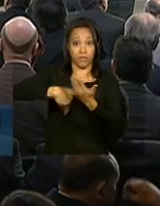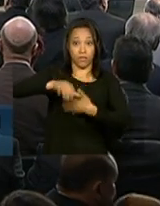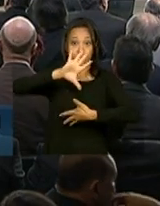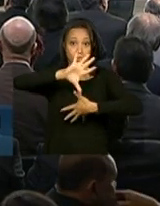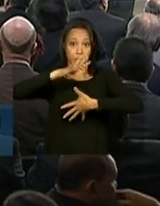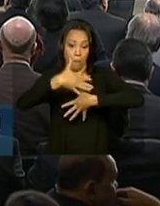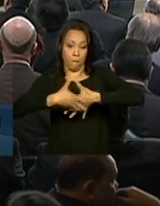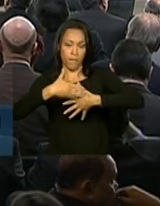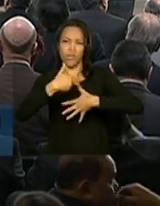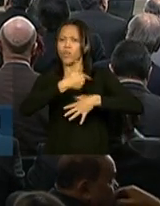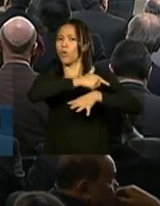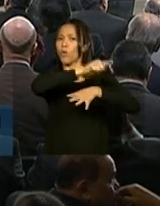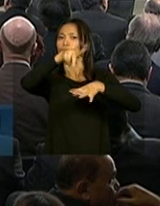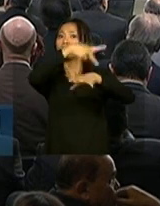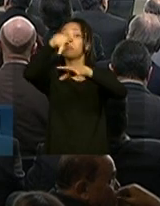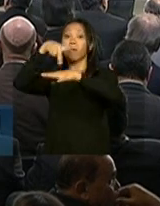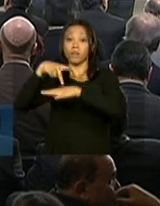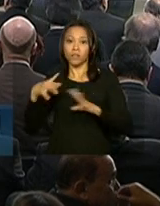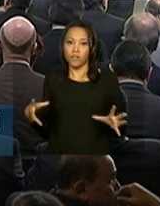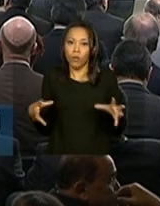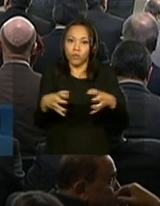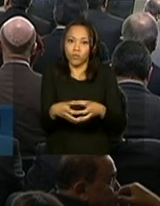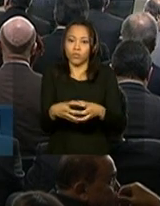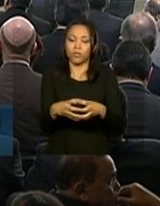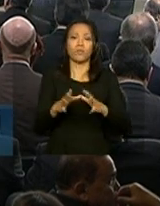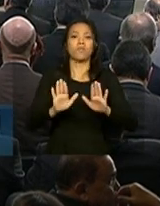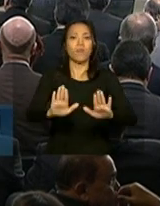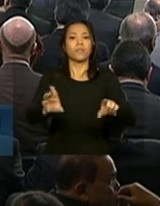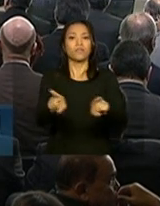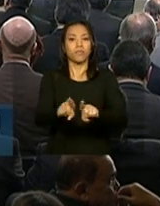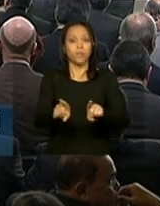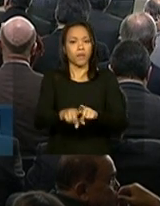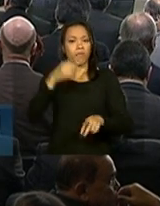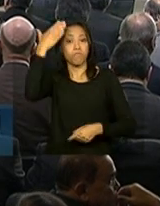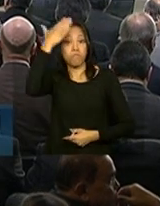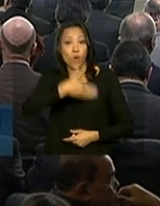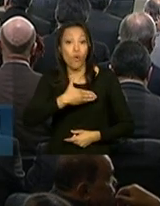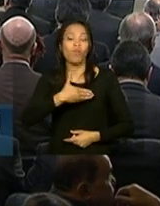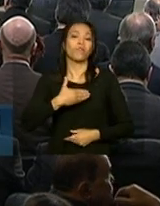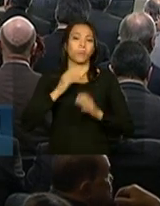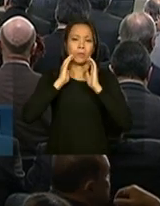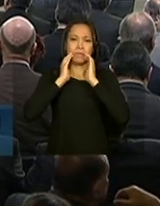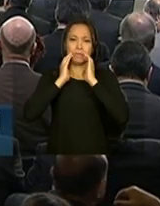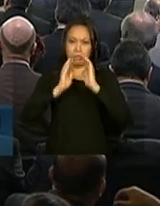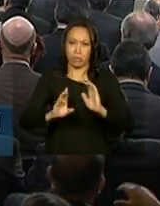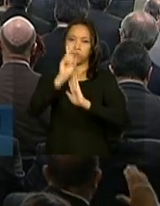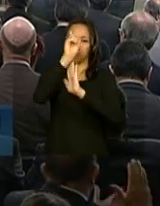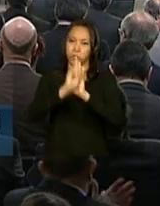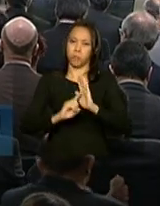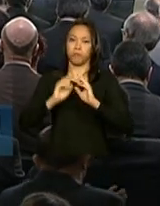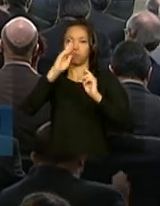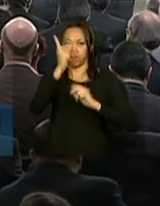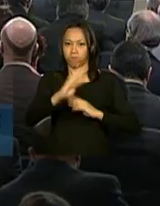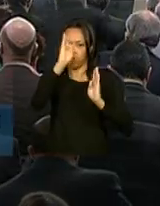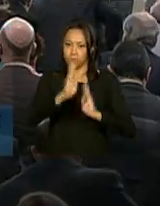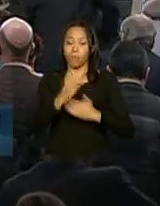outros países, mas também é um atestado de cidadania brasileira. Muito obrigado.